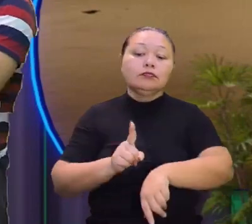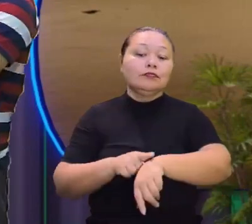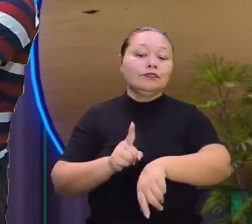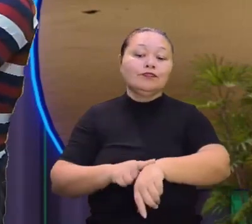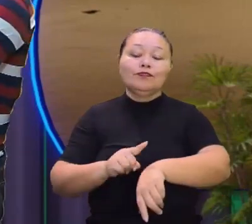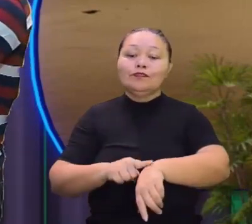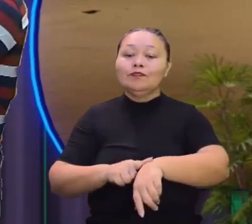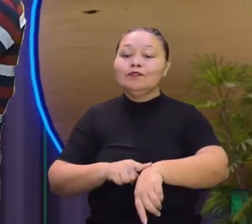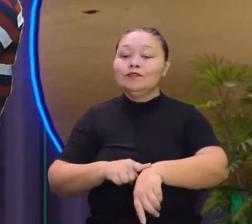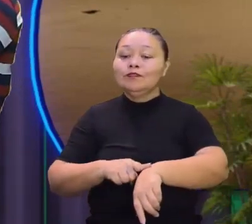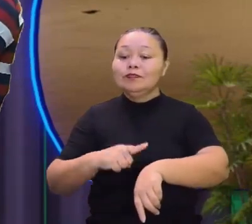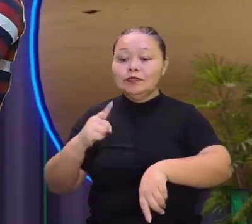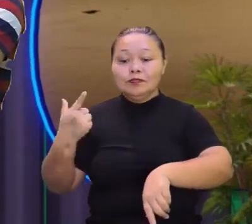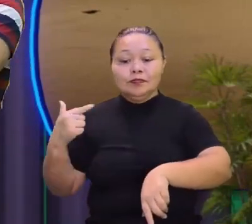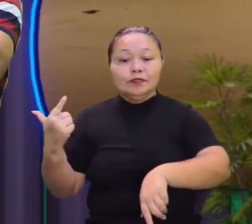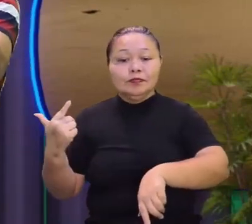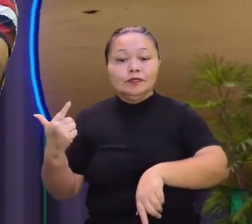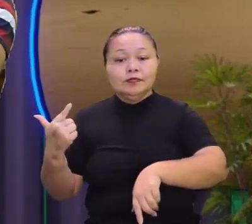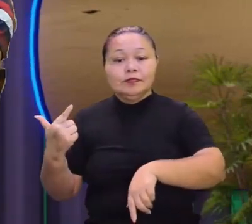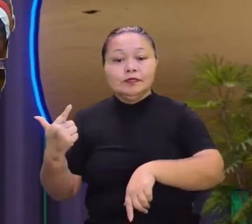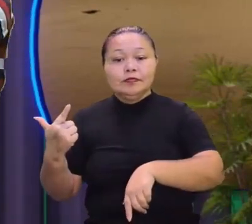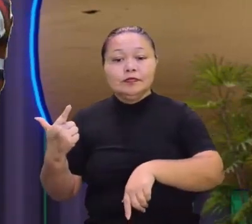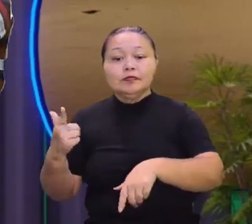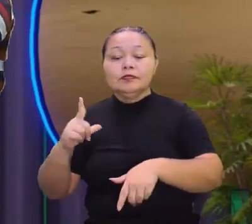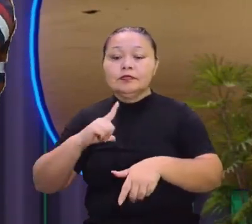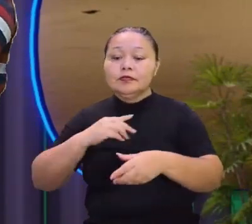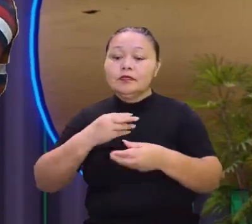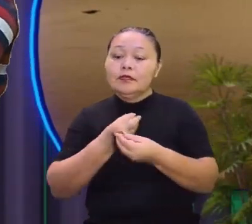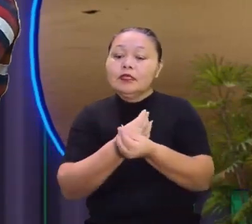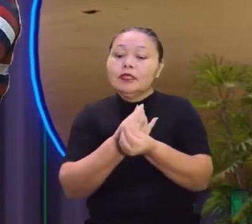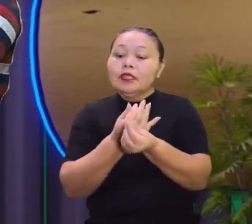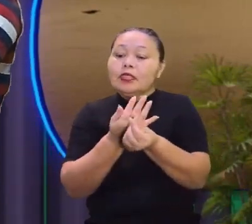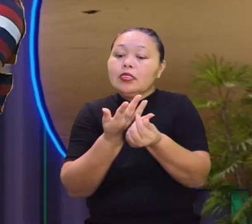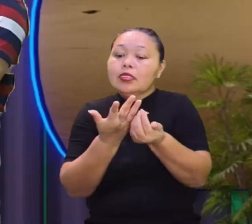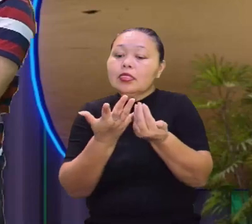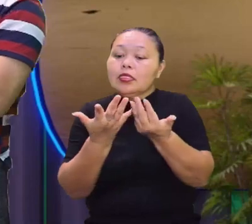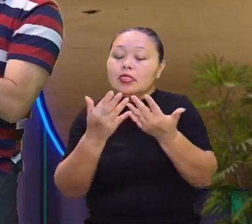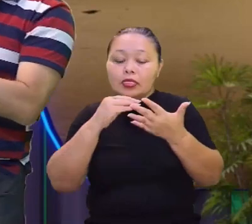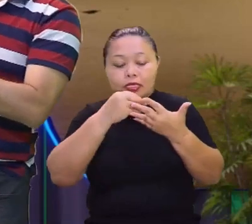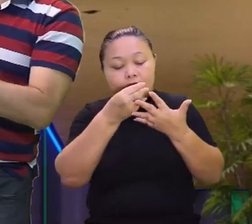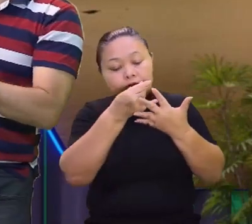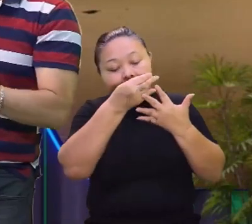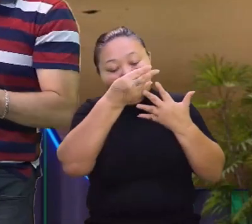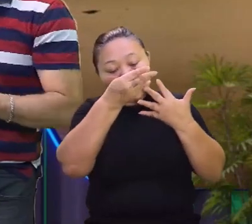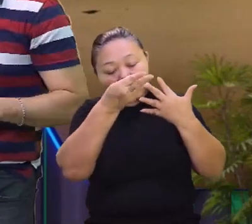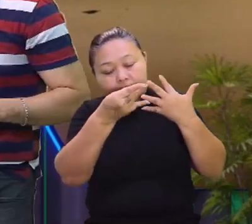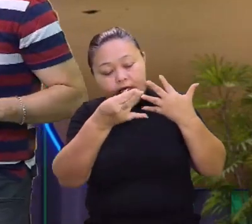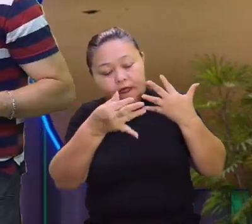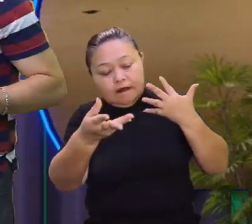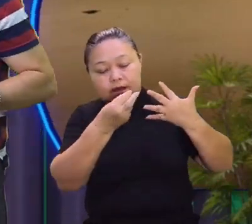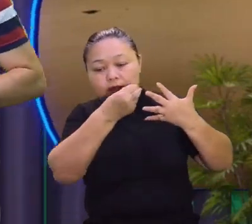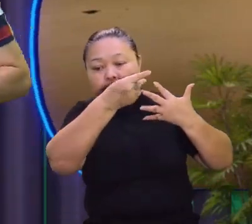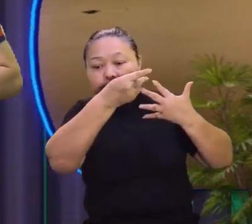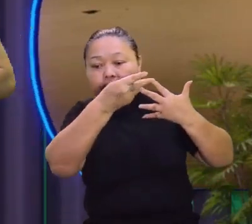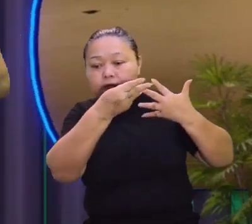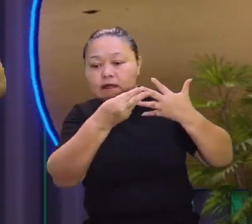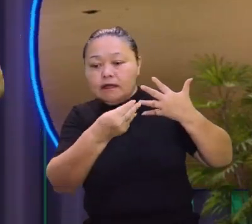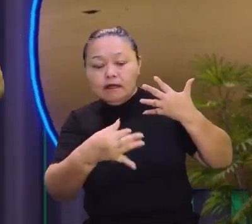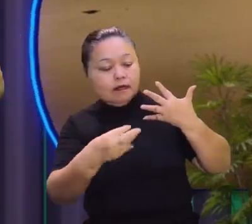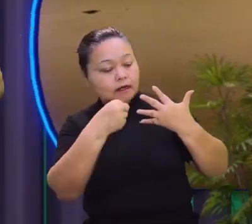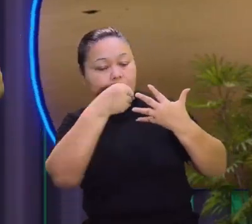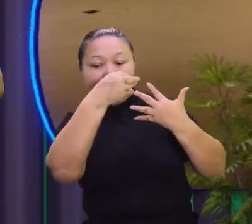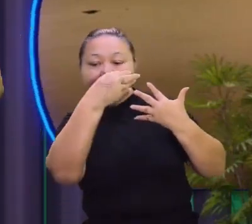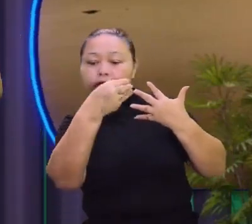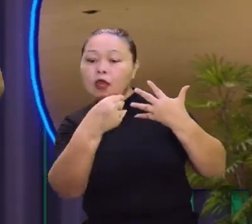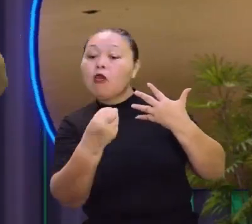tempo suficiente para haver o desgaste. Exatamente. Através dos processos